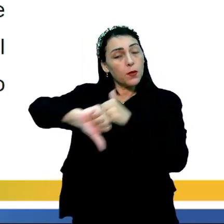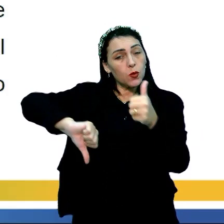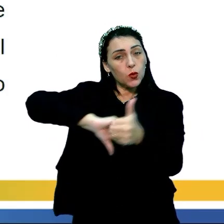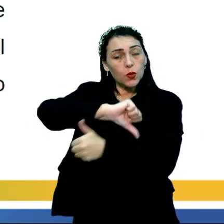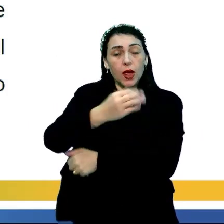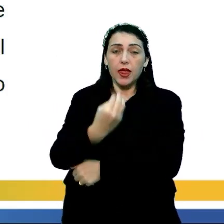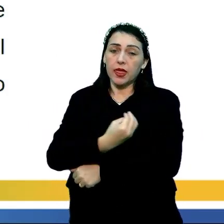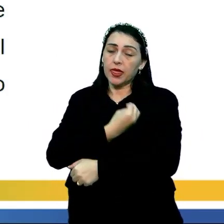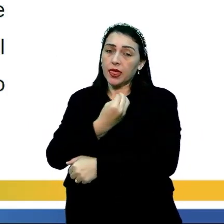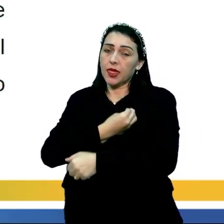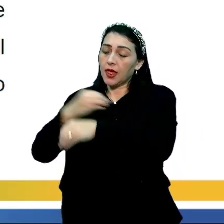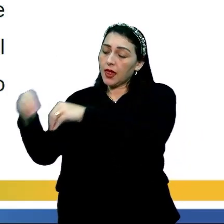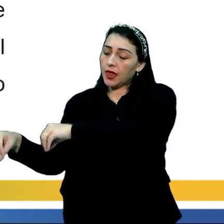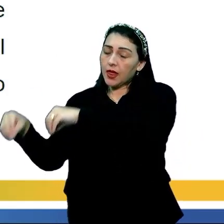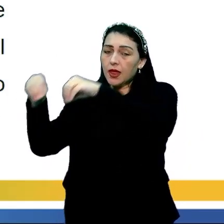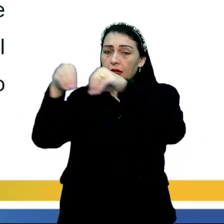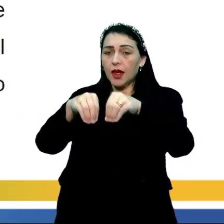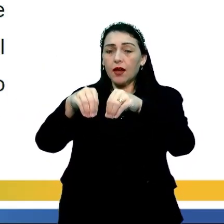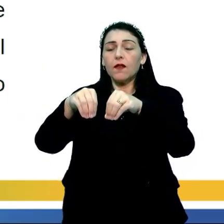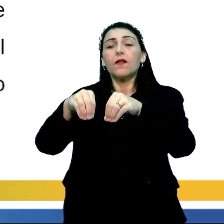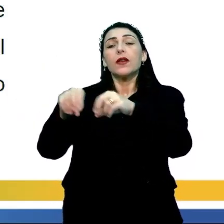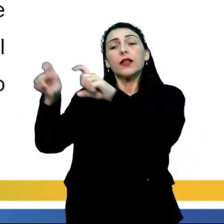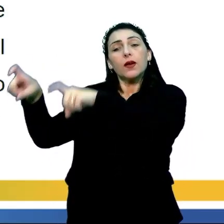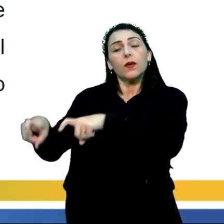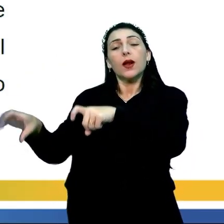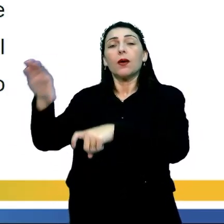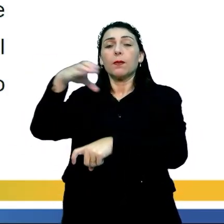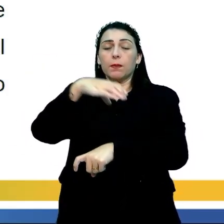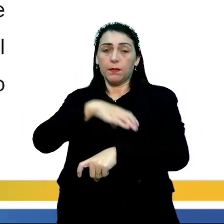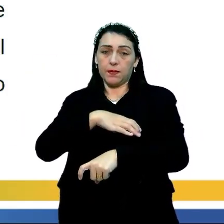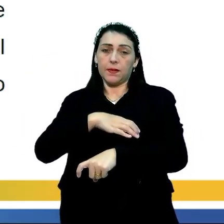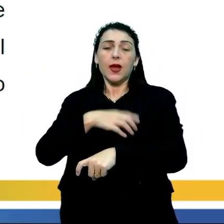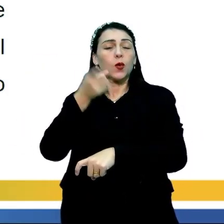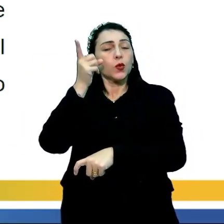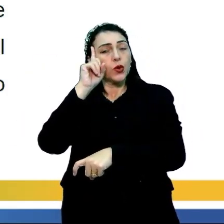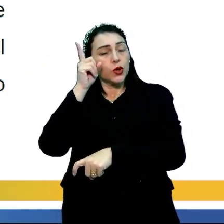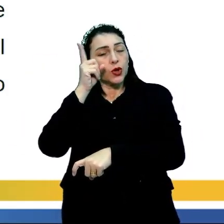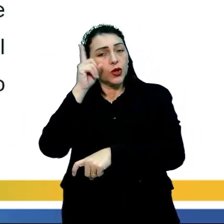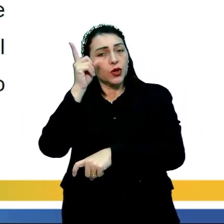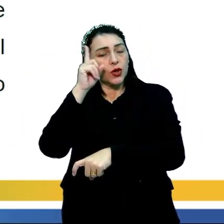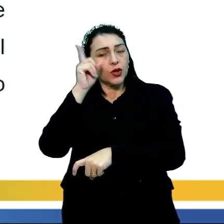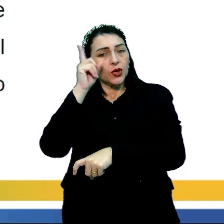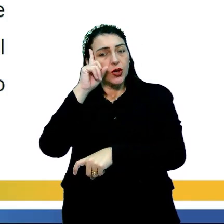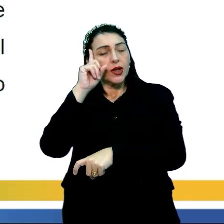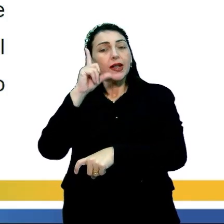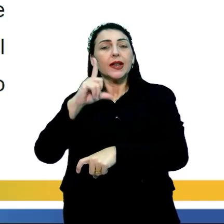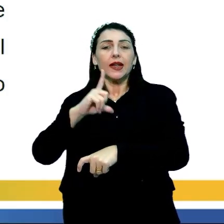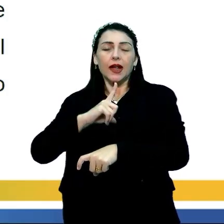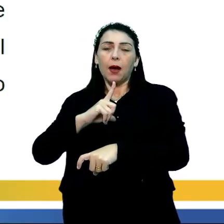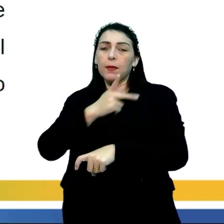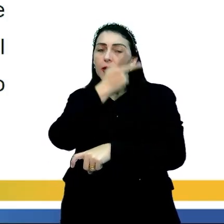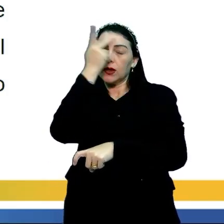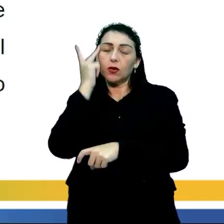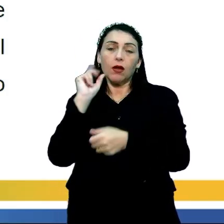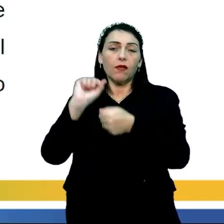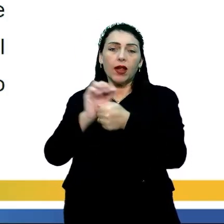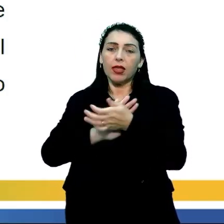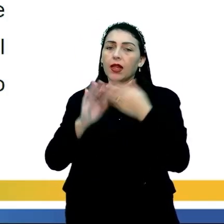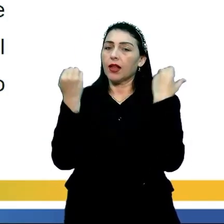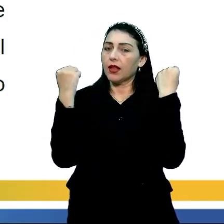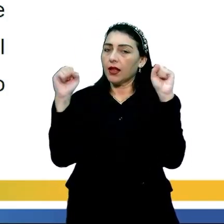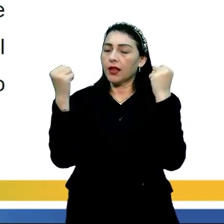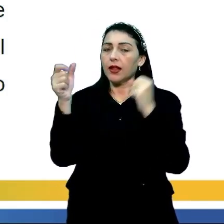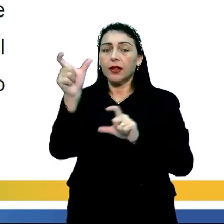da vida rural para o contexto urbano e a rotina intensa que gera o sedentarismo entre